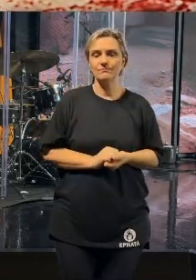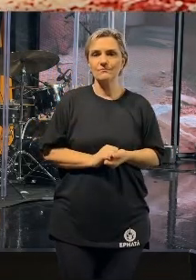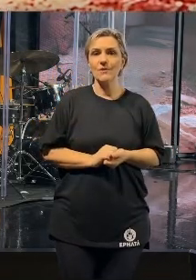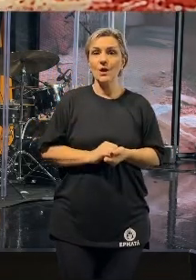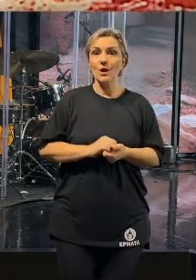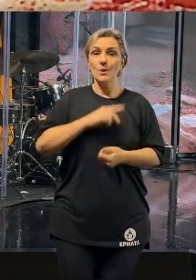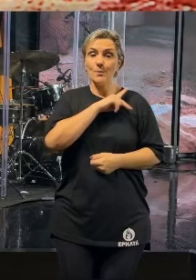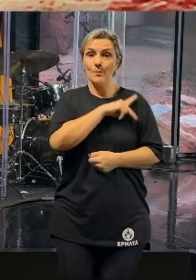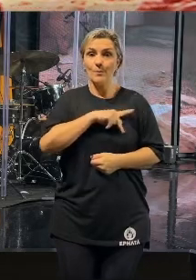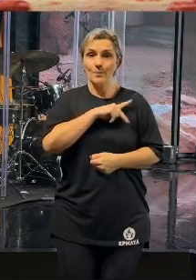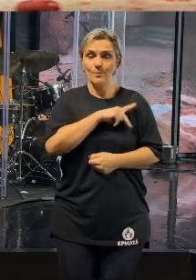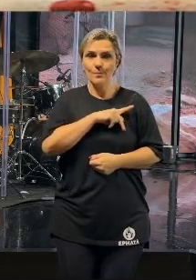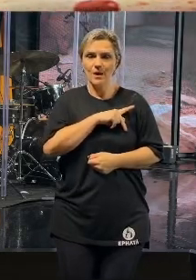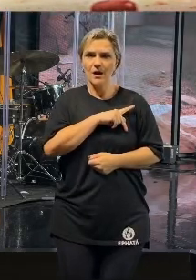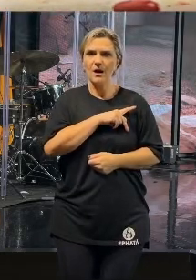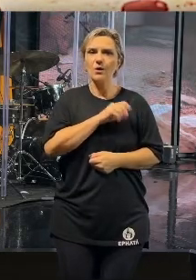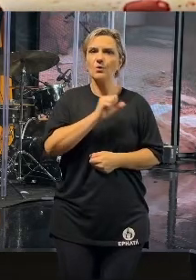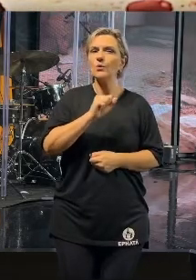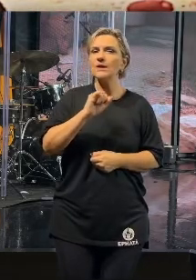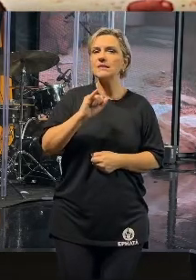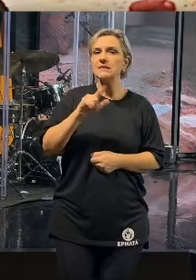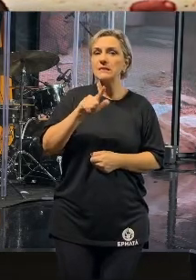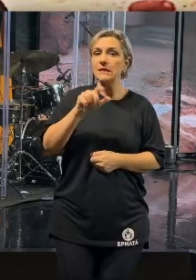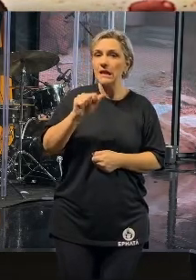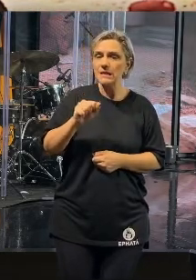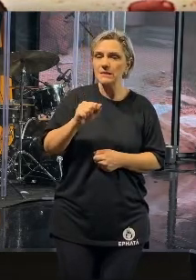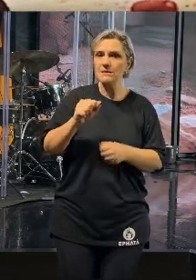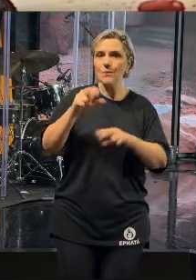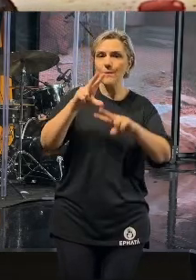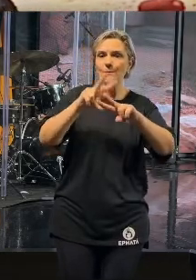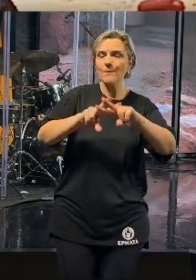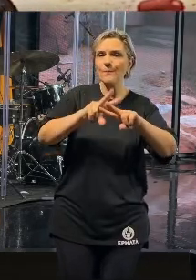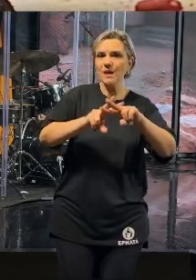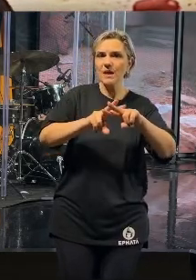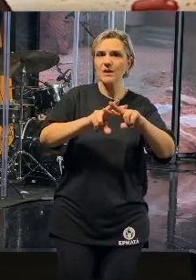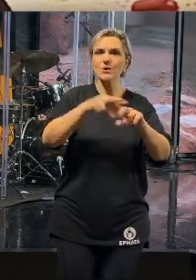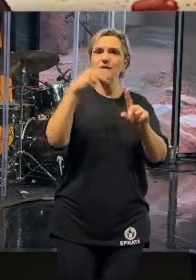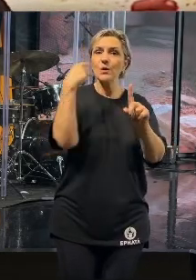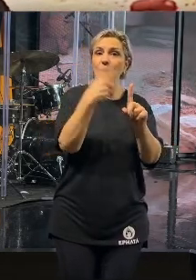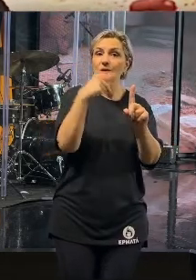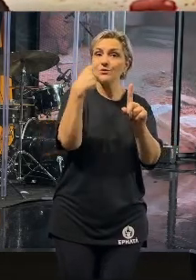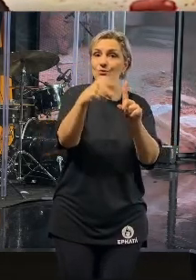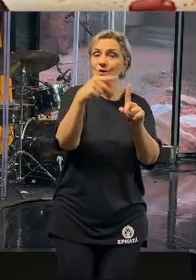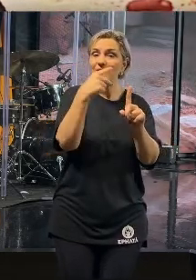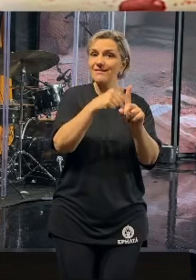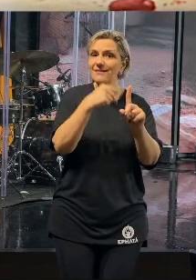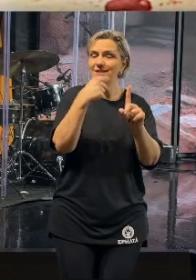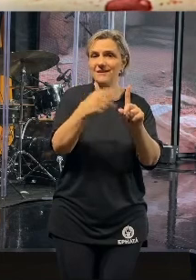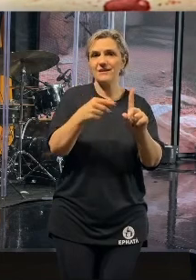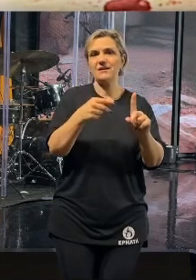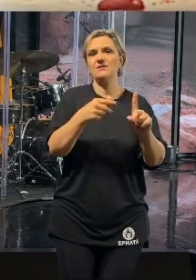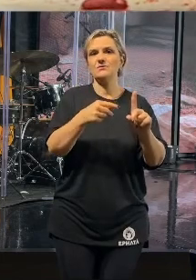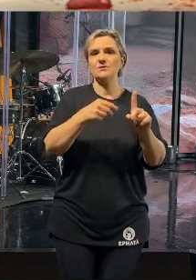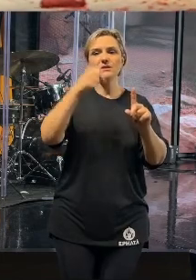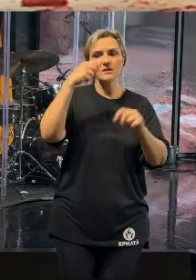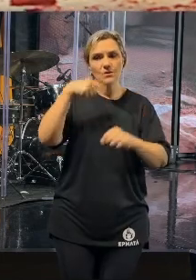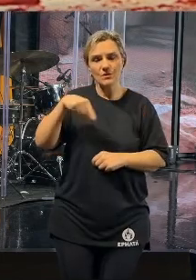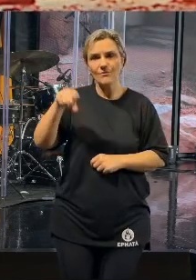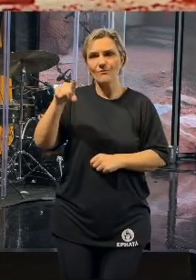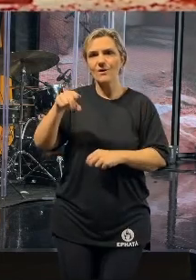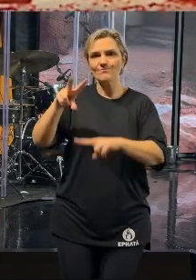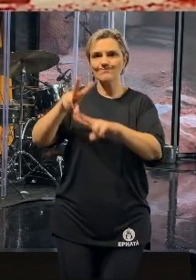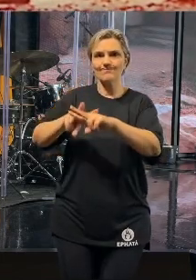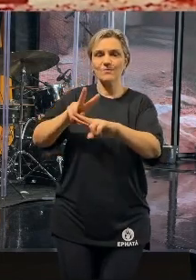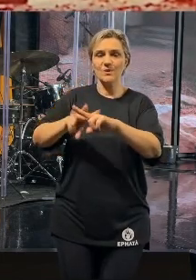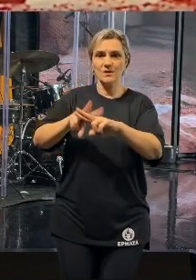O apóstolo Paulo e Silas, eles são presos, eles são açoitados. Eles são lançados no